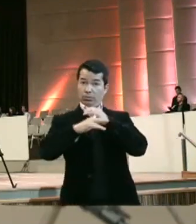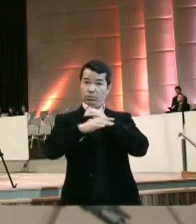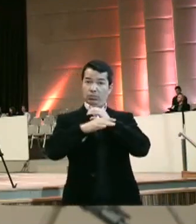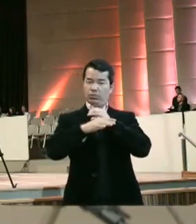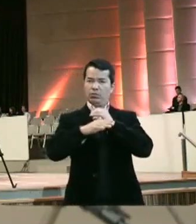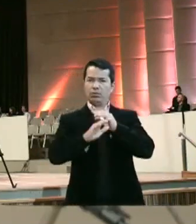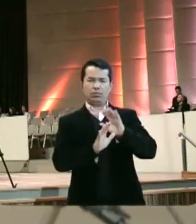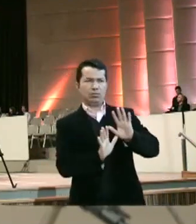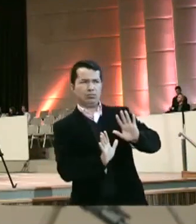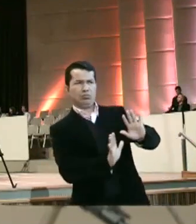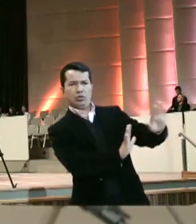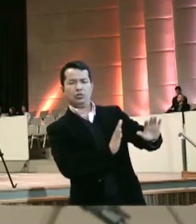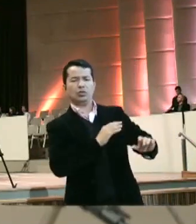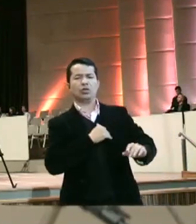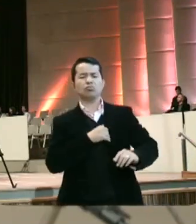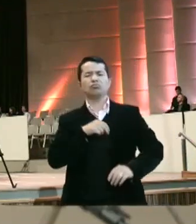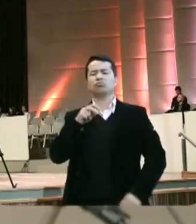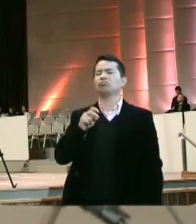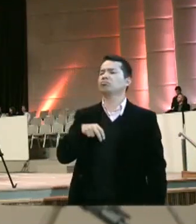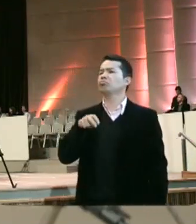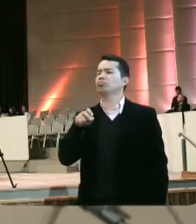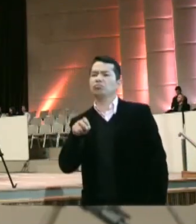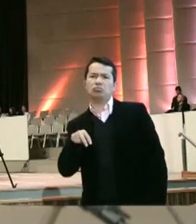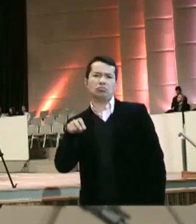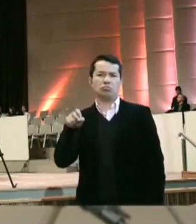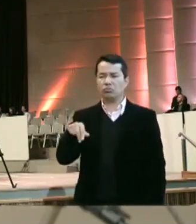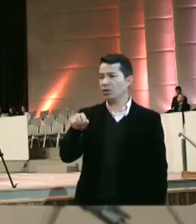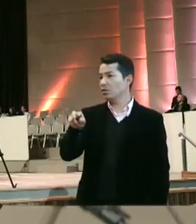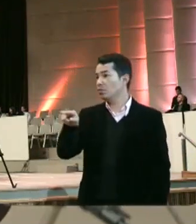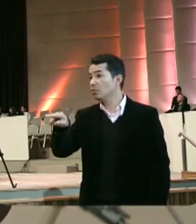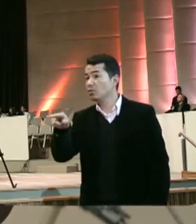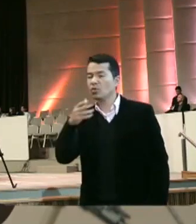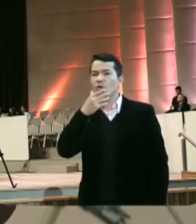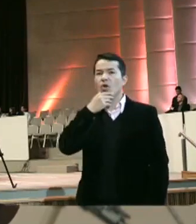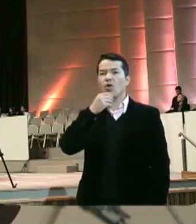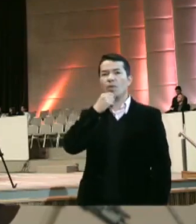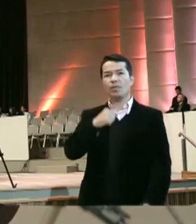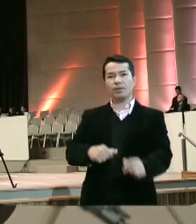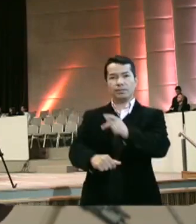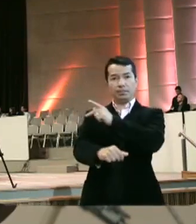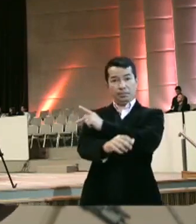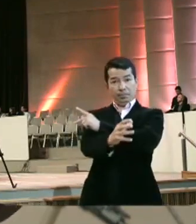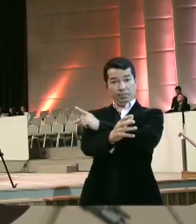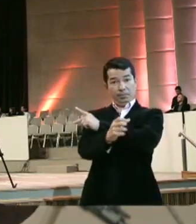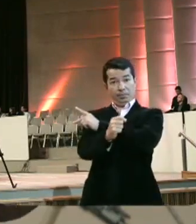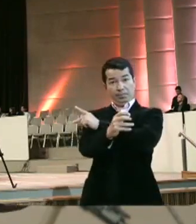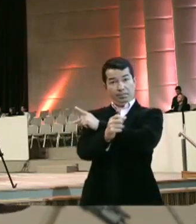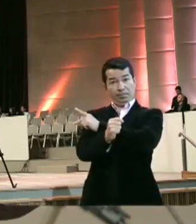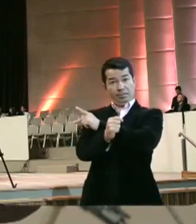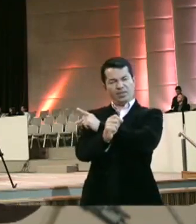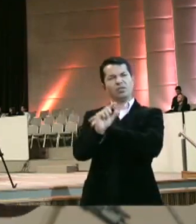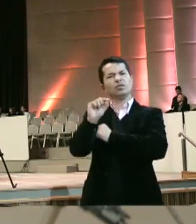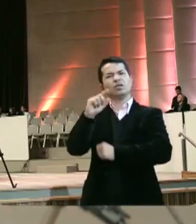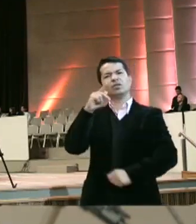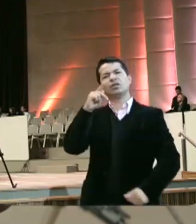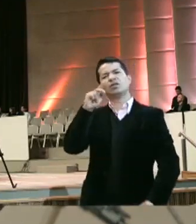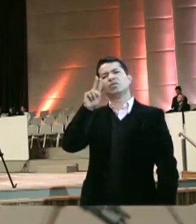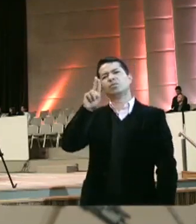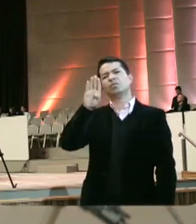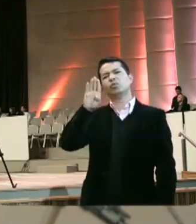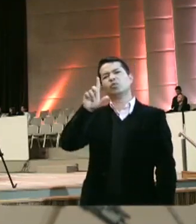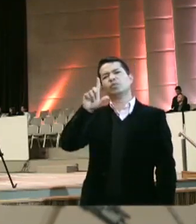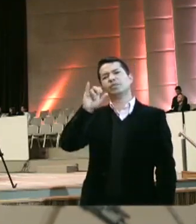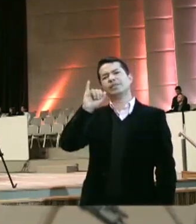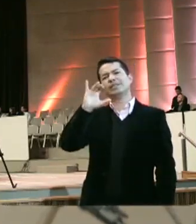um publicano. O que que era publicano? Era alguém comprometido com o governo romano entre